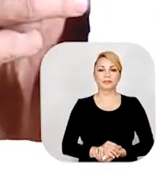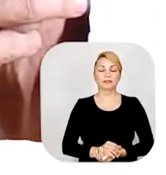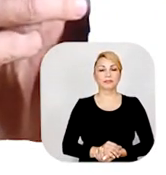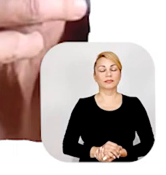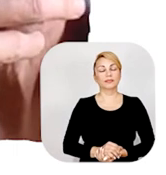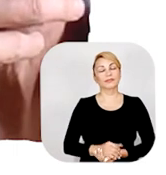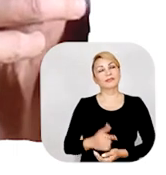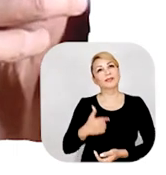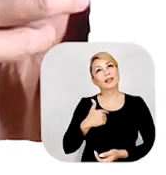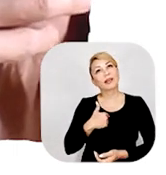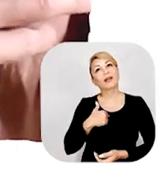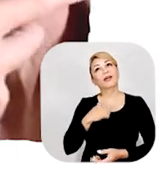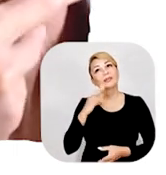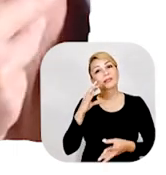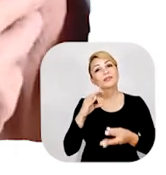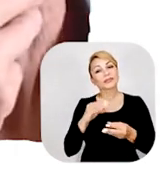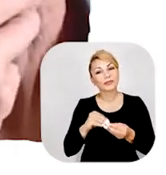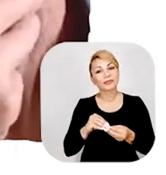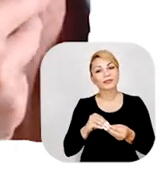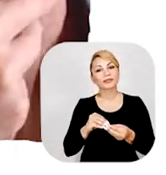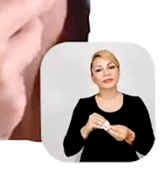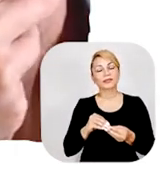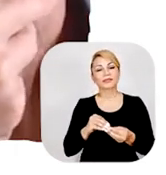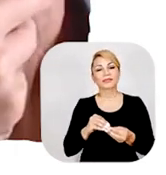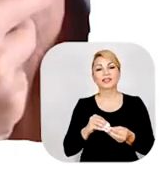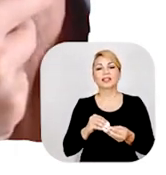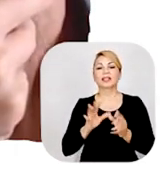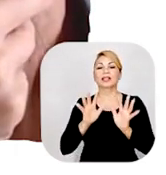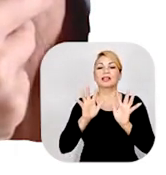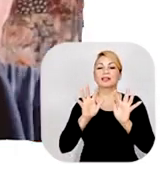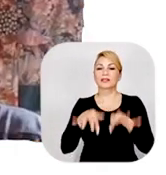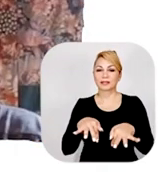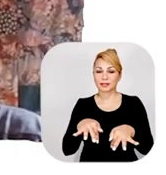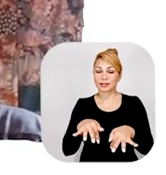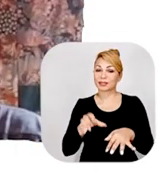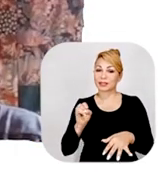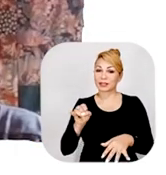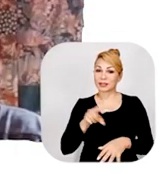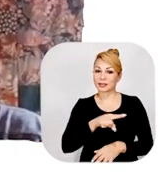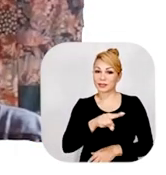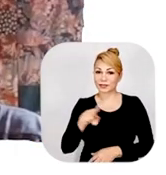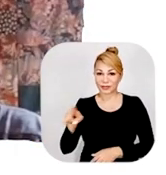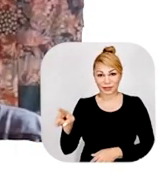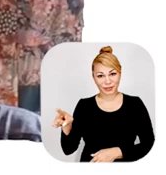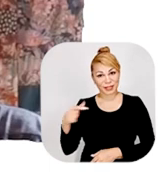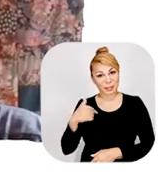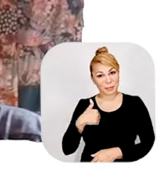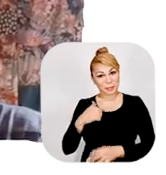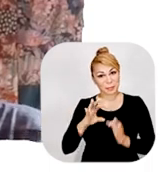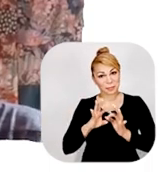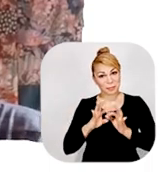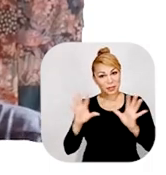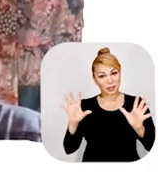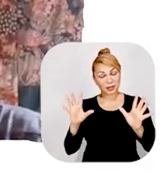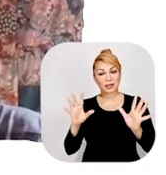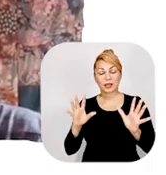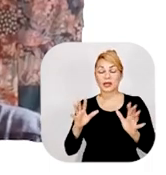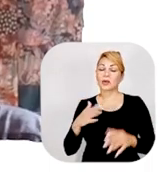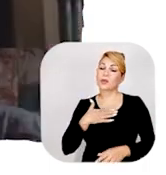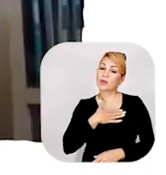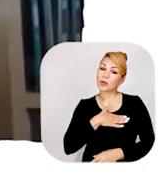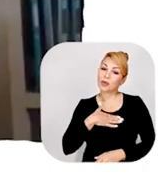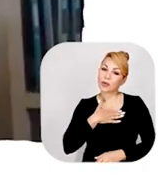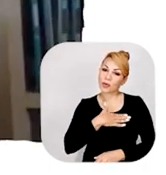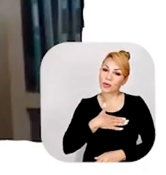Bom, eu, por fim, para terminar, se vocês me permitirem, né, eu